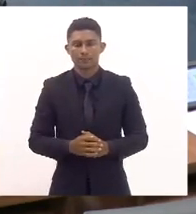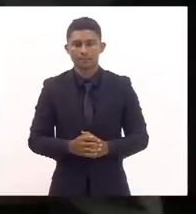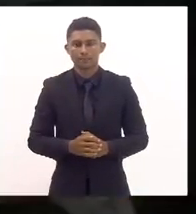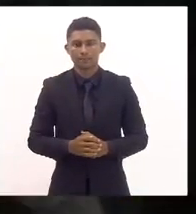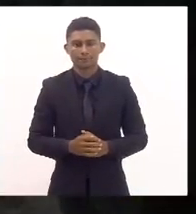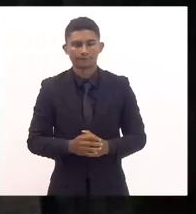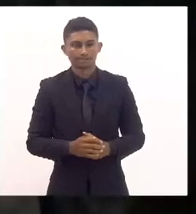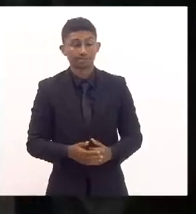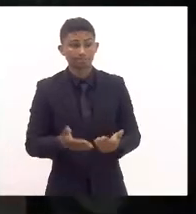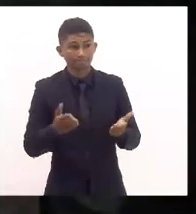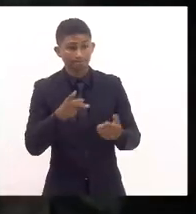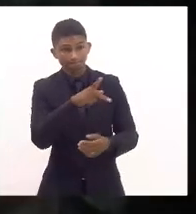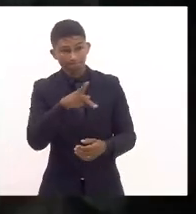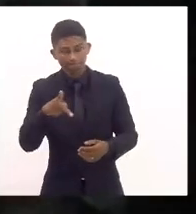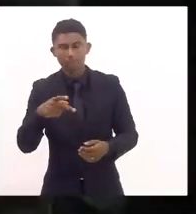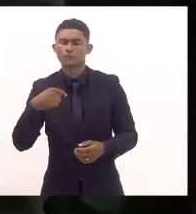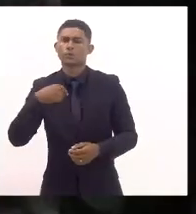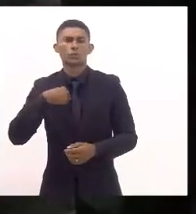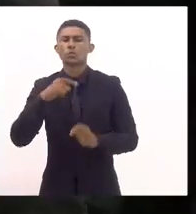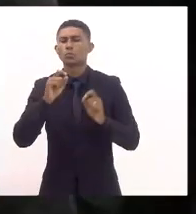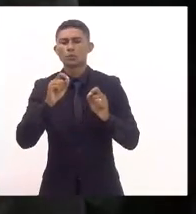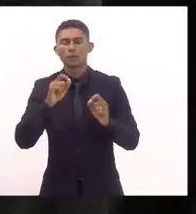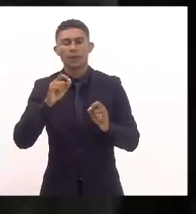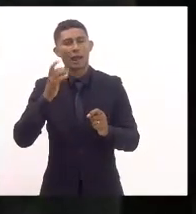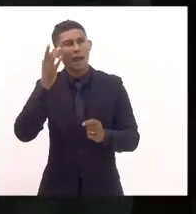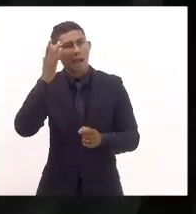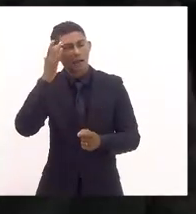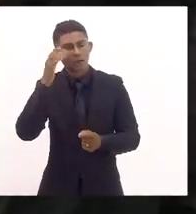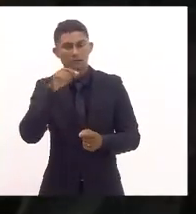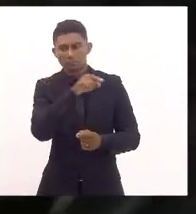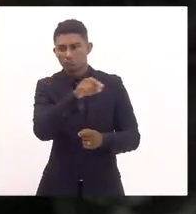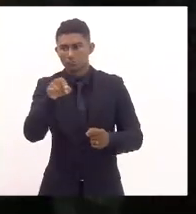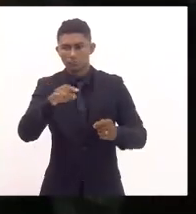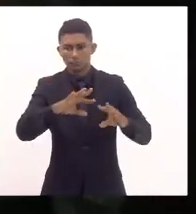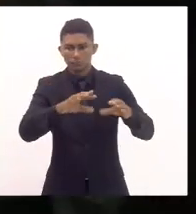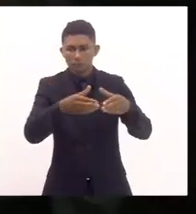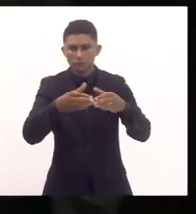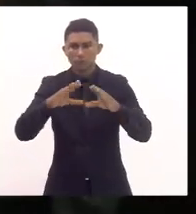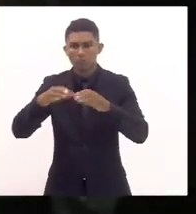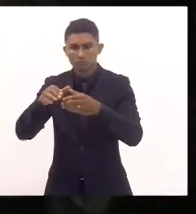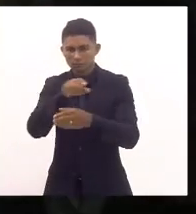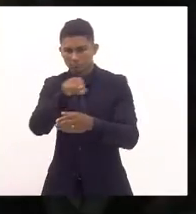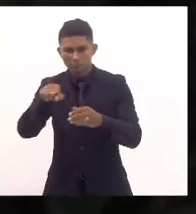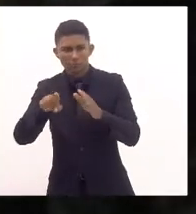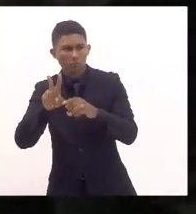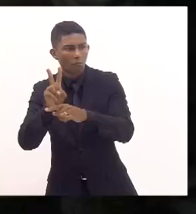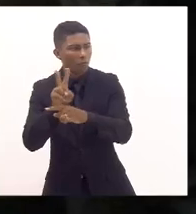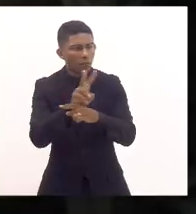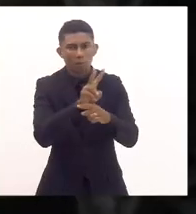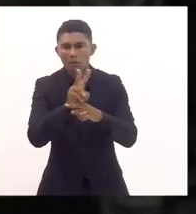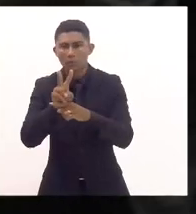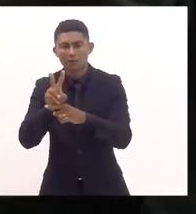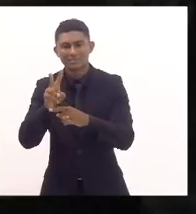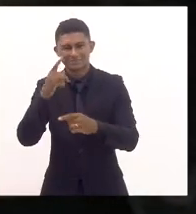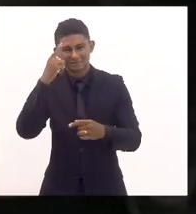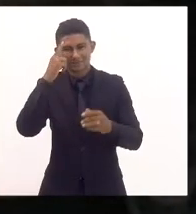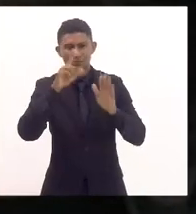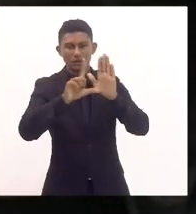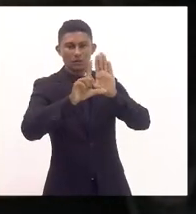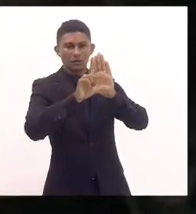o presidente eu defendo aqui a tese de que as agências reguladoras a exemplo da lei que foi